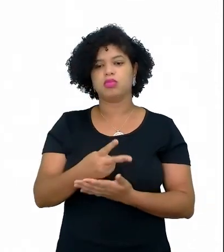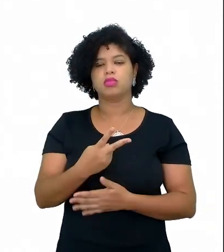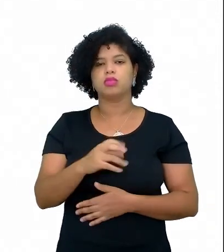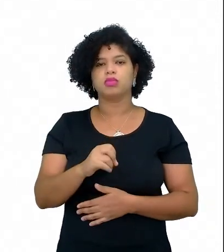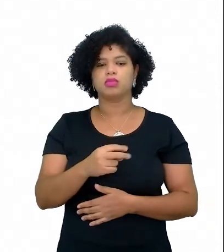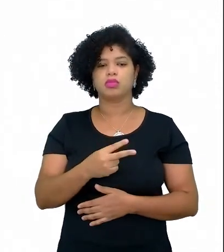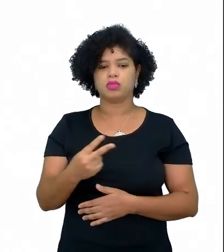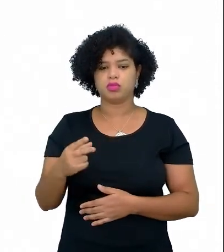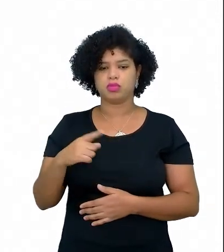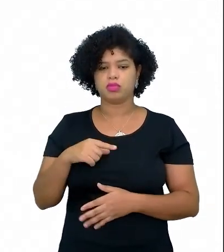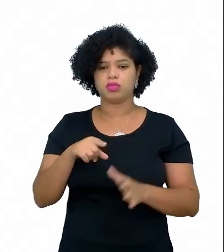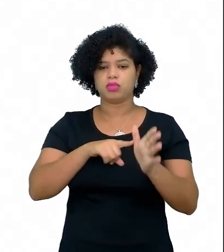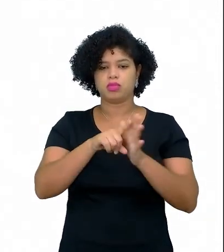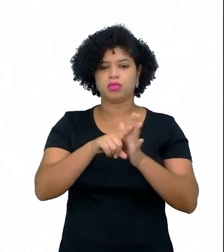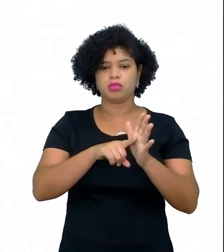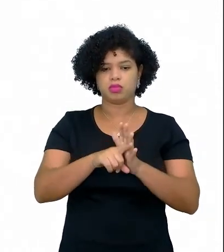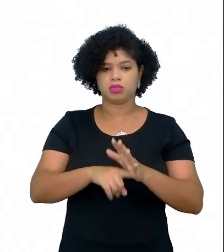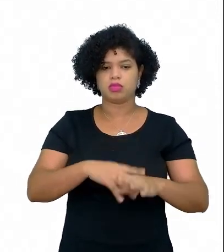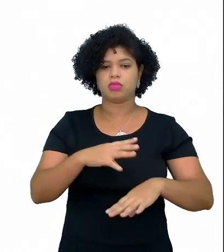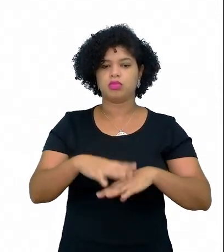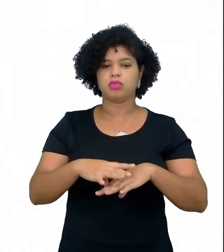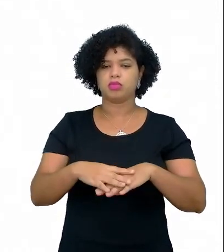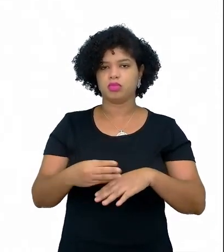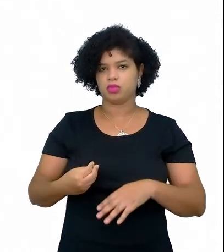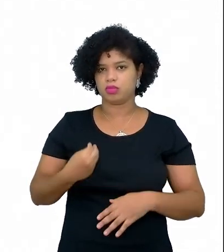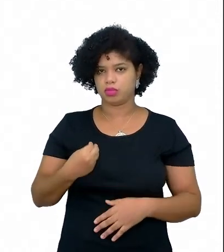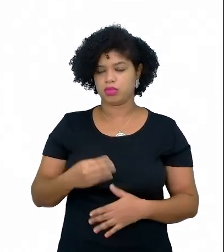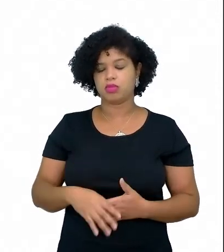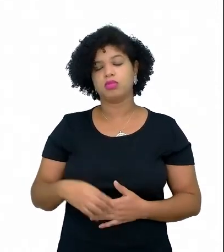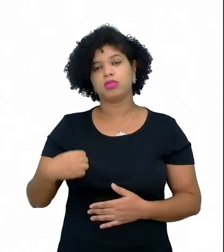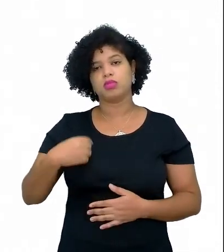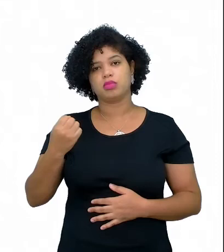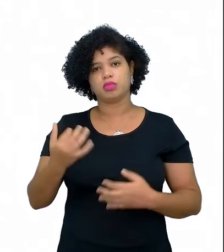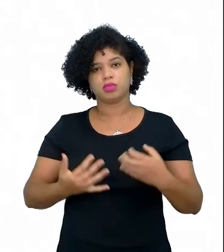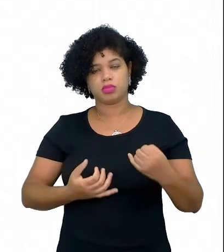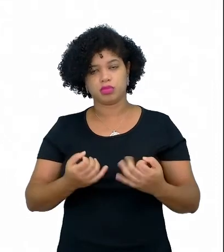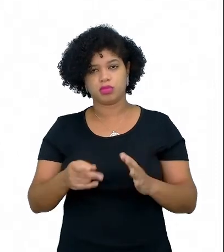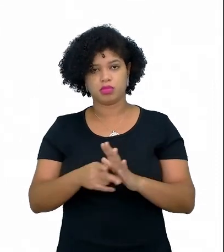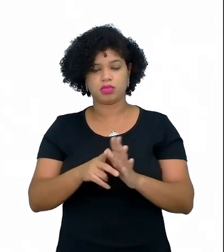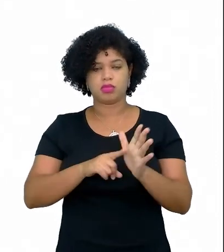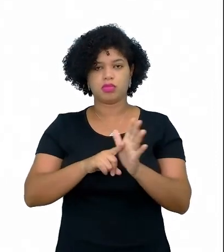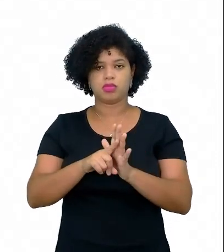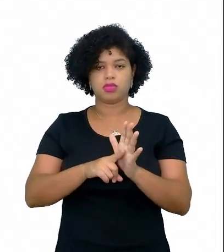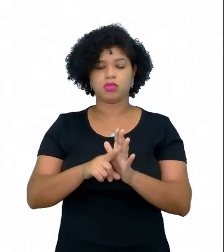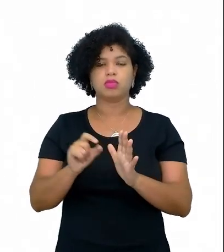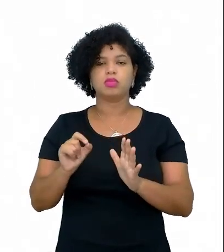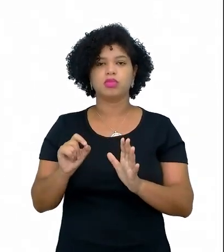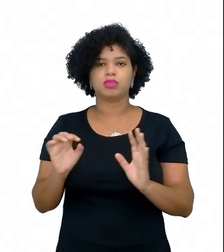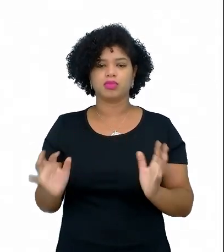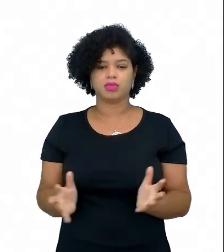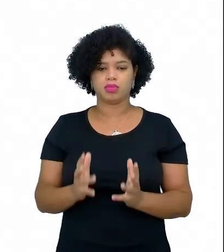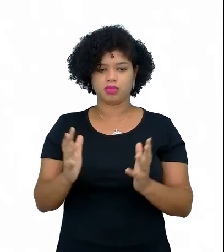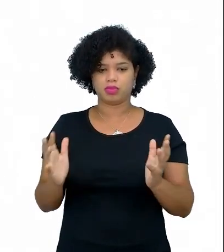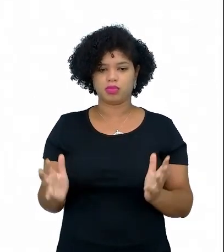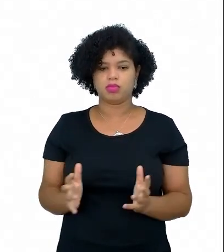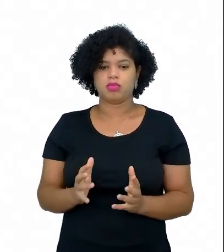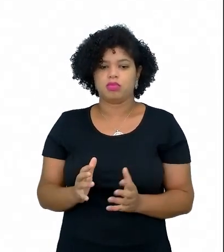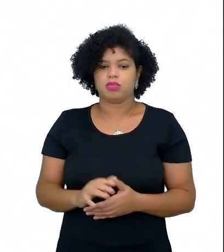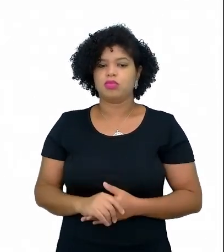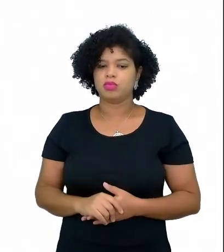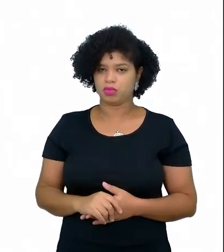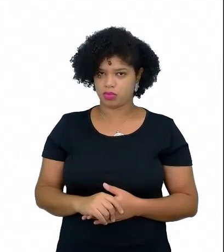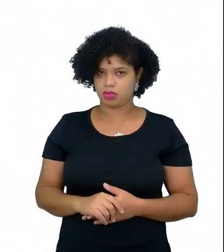favorecem a realização da investigação matemática. Então, quando eu falo de investigação matemática, o que eu estou promovendo nessa investigação? O que eu